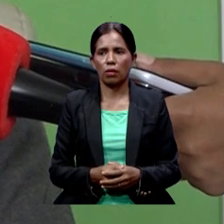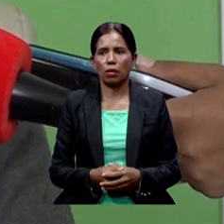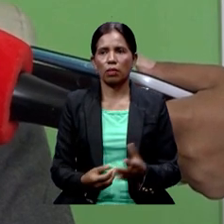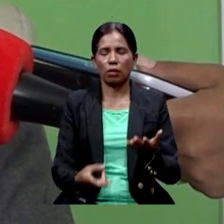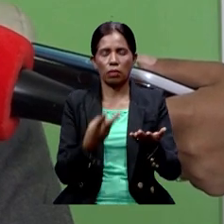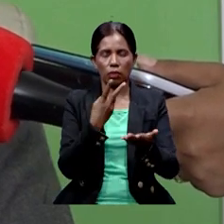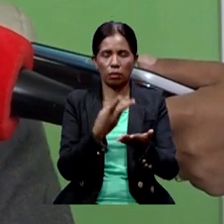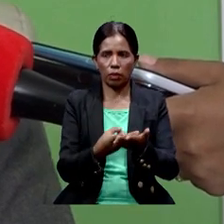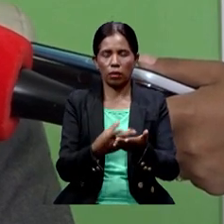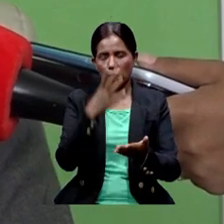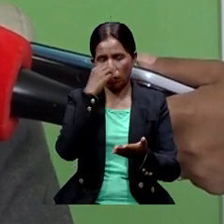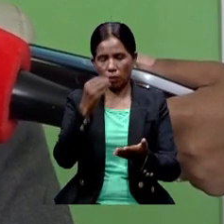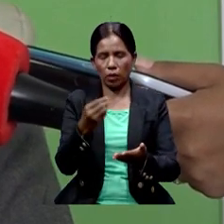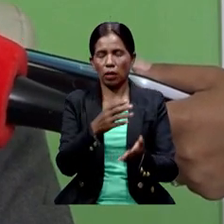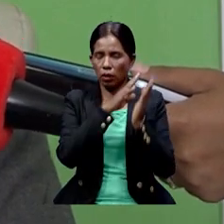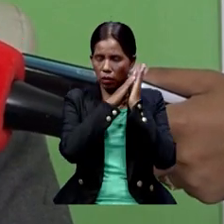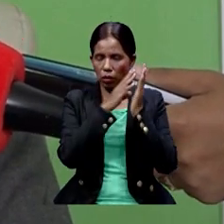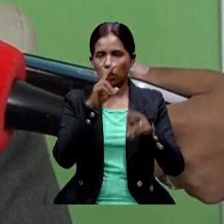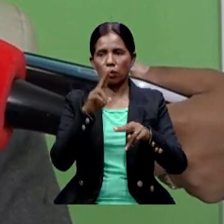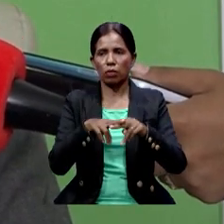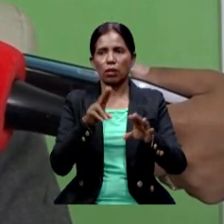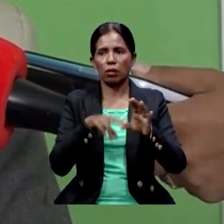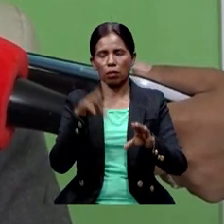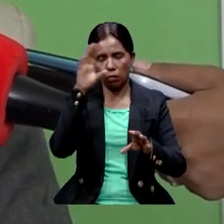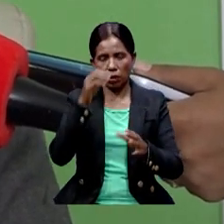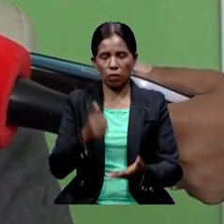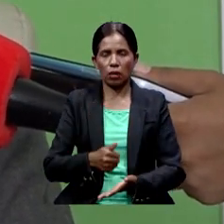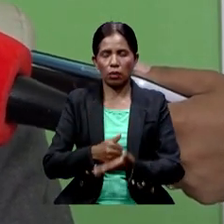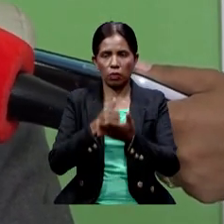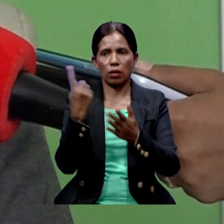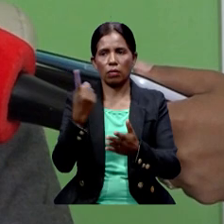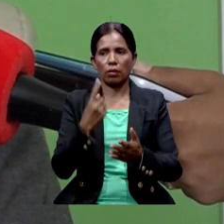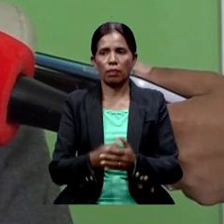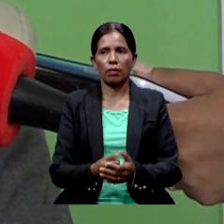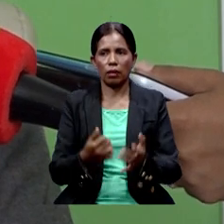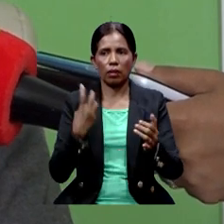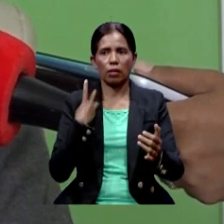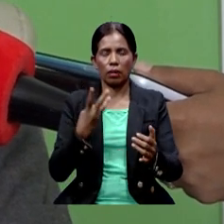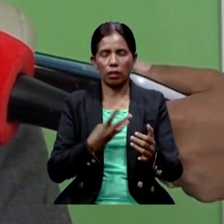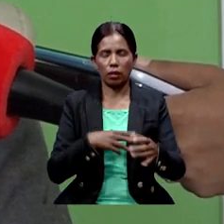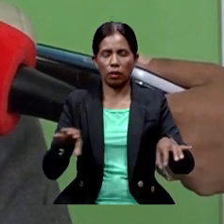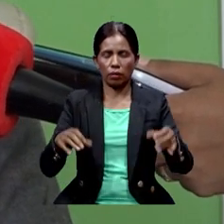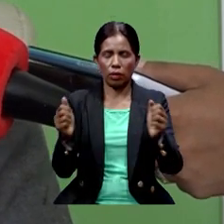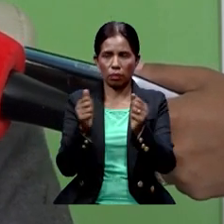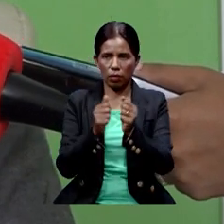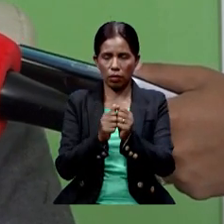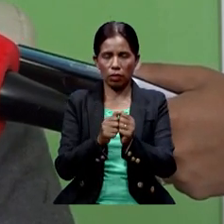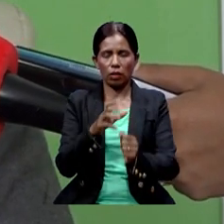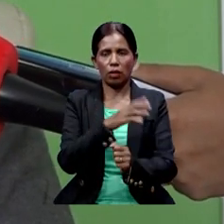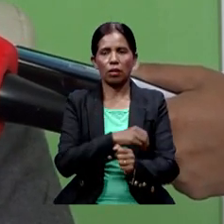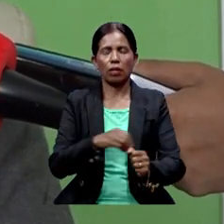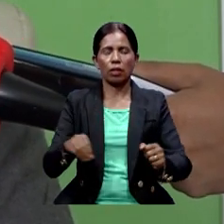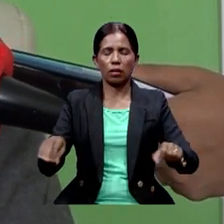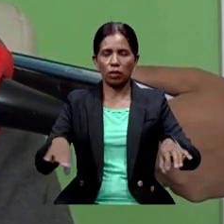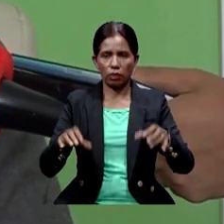sementiga tu toba ia kama ka ture kadera ka bukan sapat pela atendimento na fatin. E dané, vai tené a canar, a esse profissional de saúde, e te